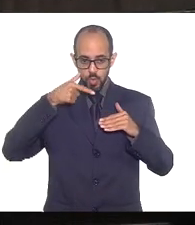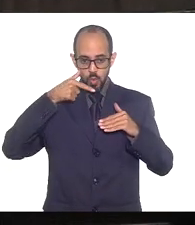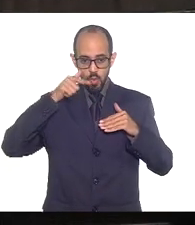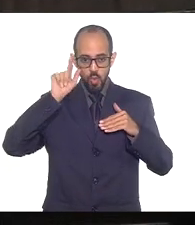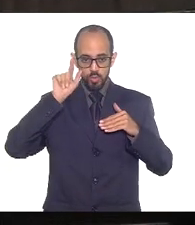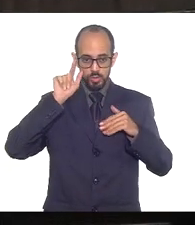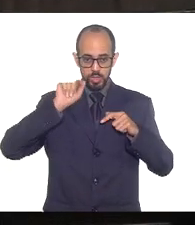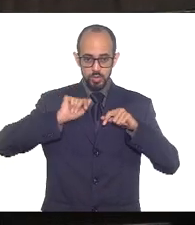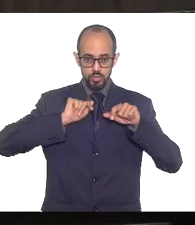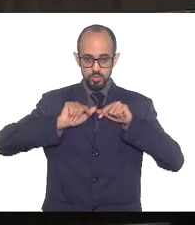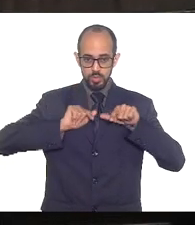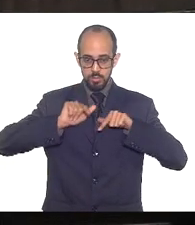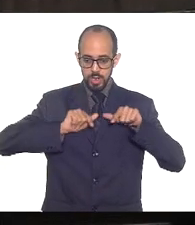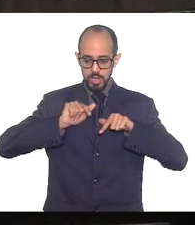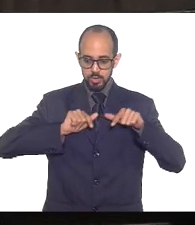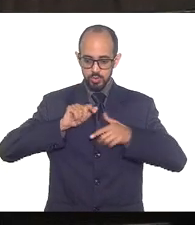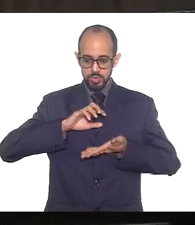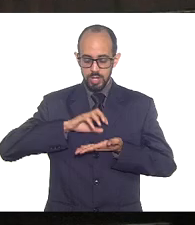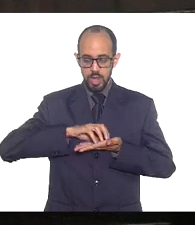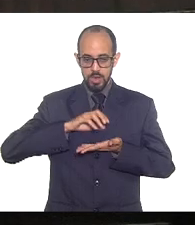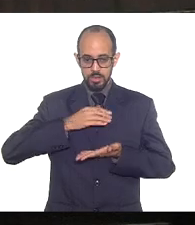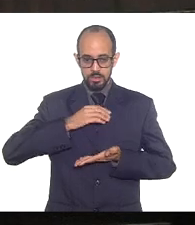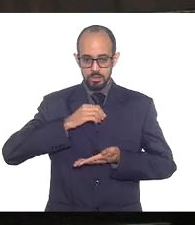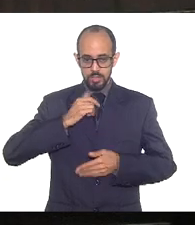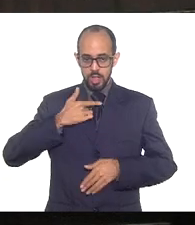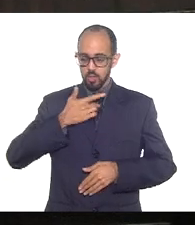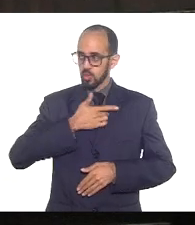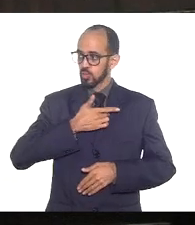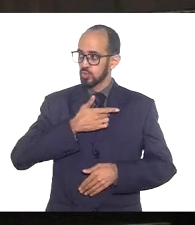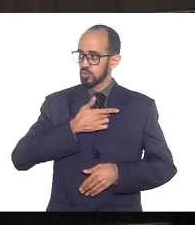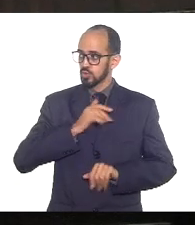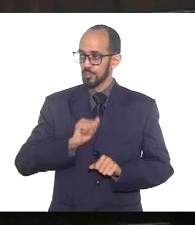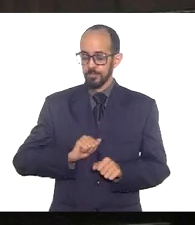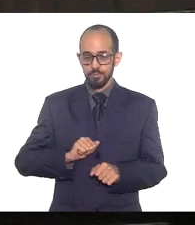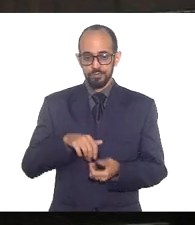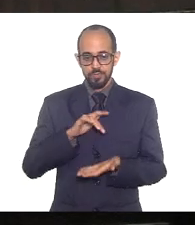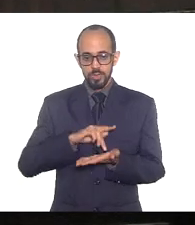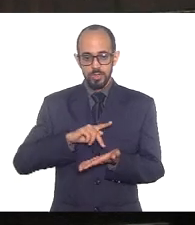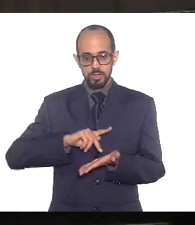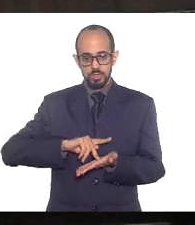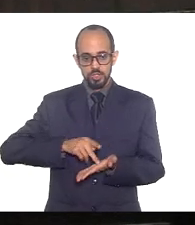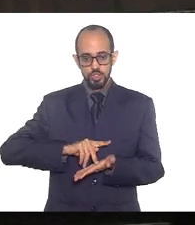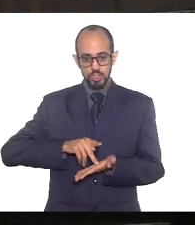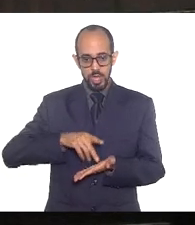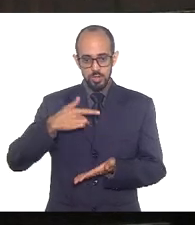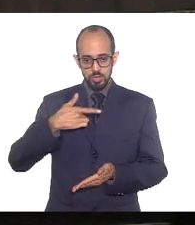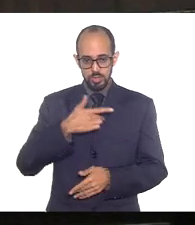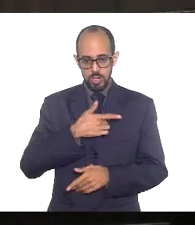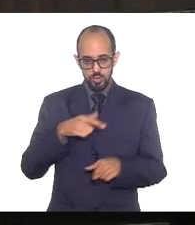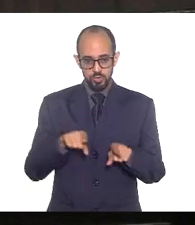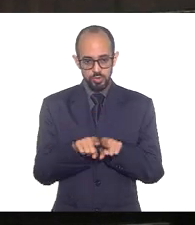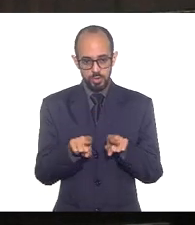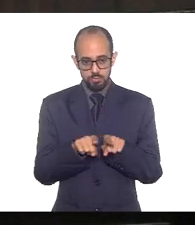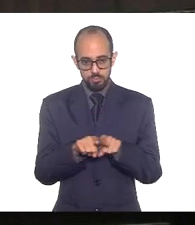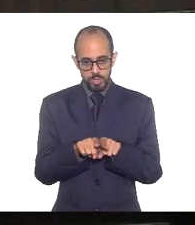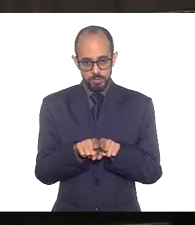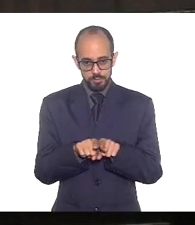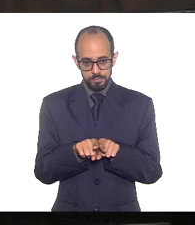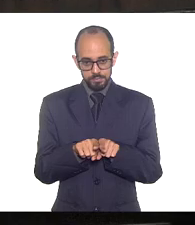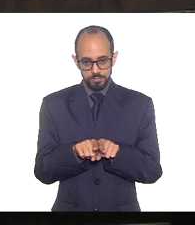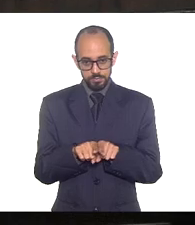trabalhadores da área da saúde sindicatos da área da saúde aqui tá